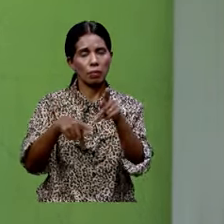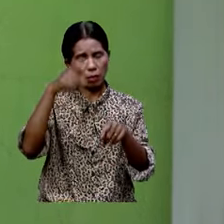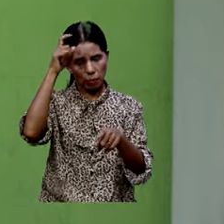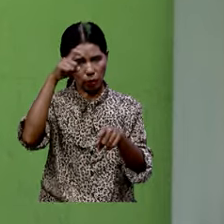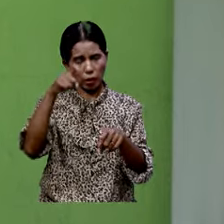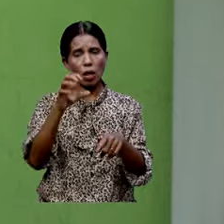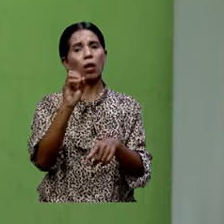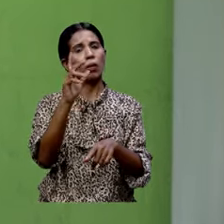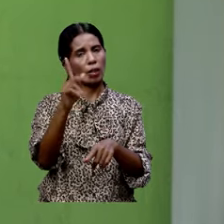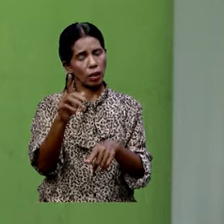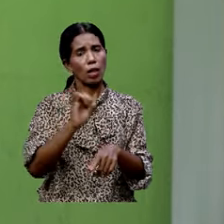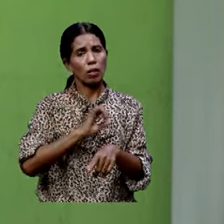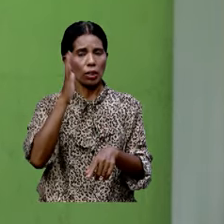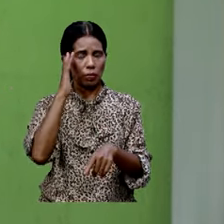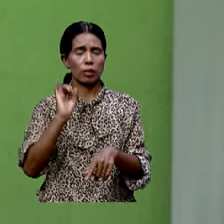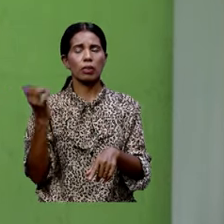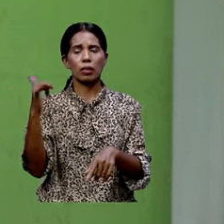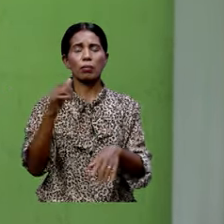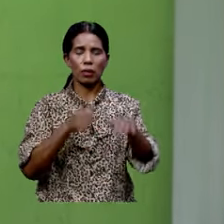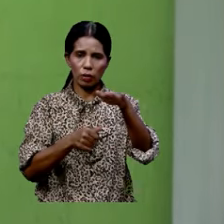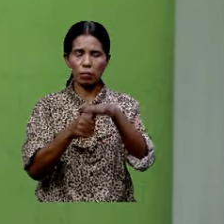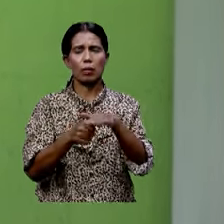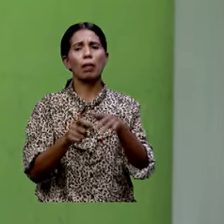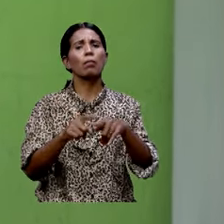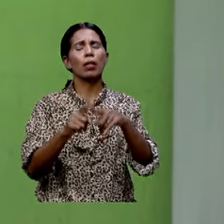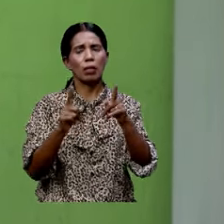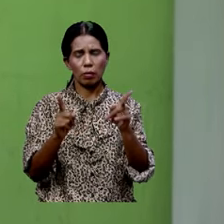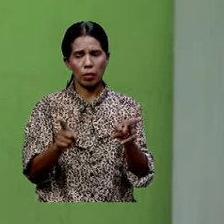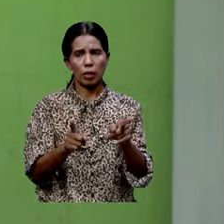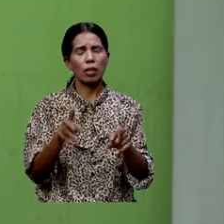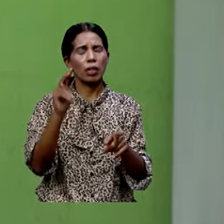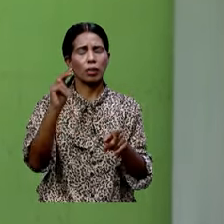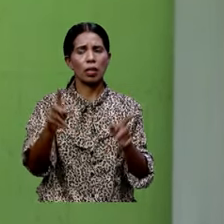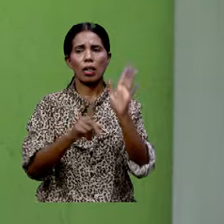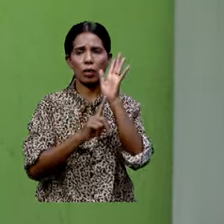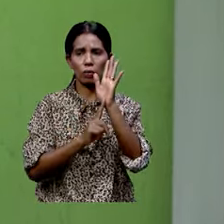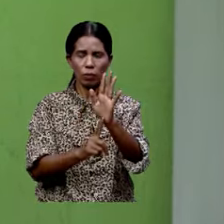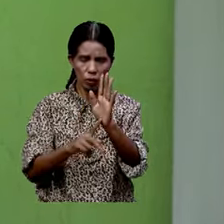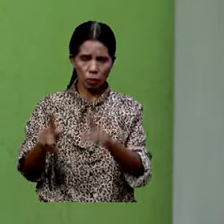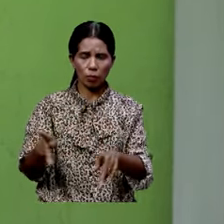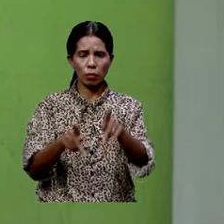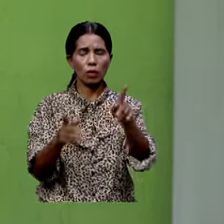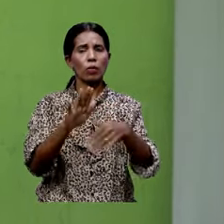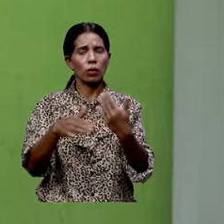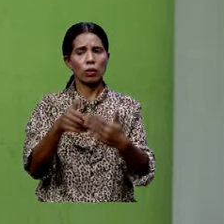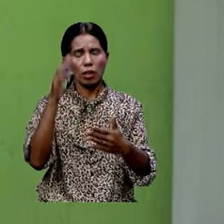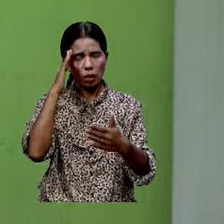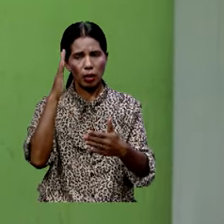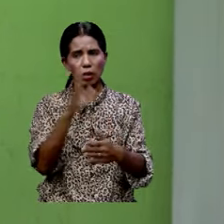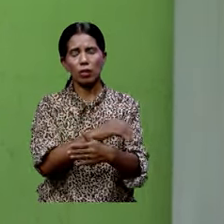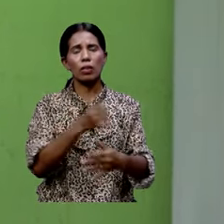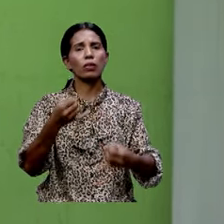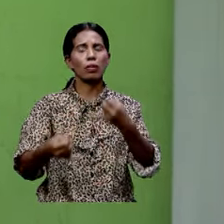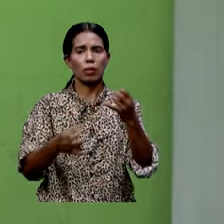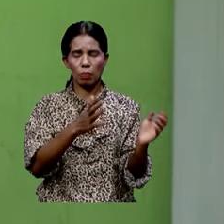ne, haunin sira bela rai segredo ba. Mabe que está unida pere transparansi da foba publik na tua tene dian, ni nia lalauk be julgamento